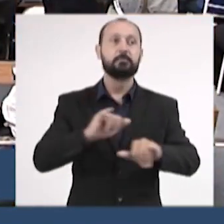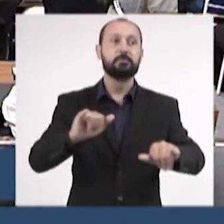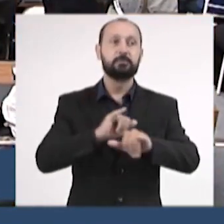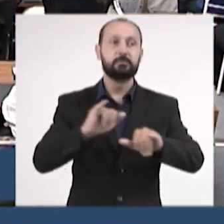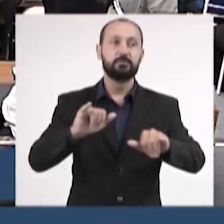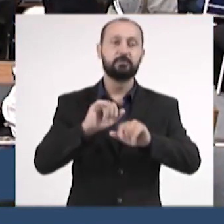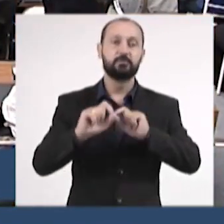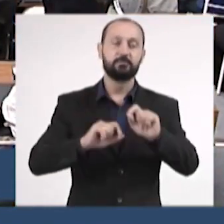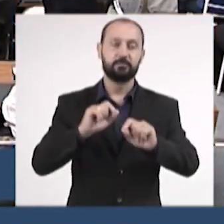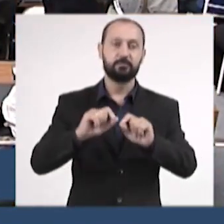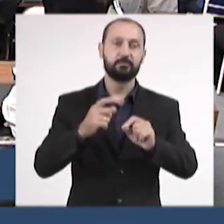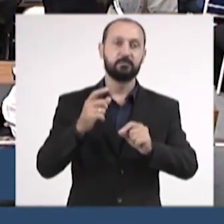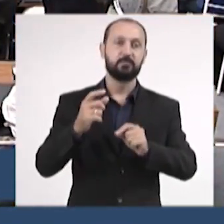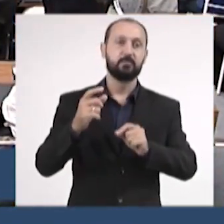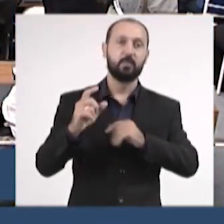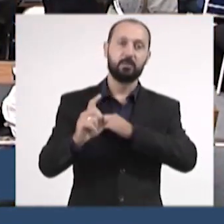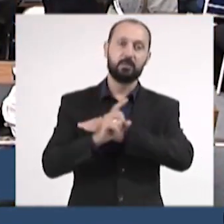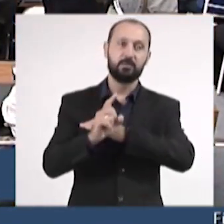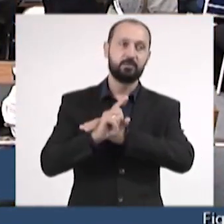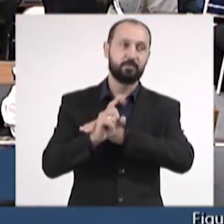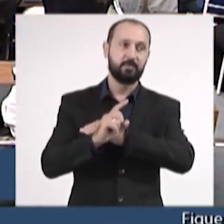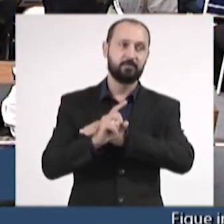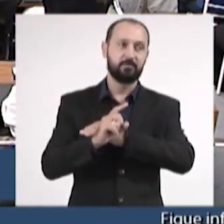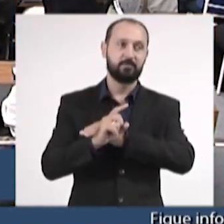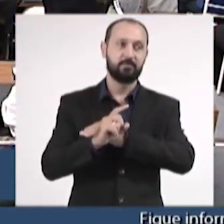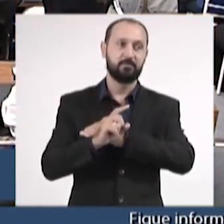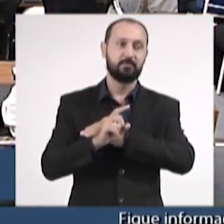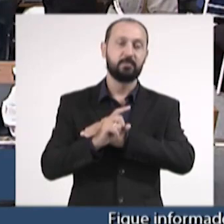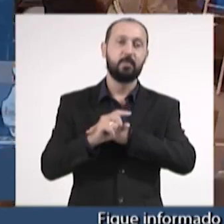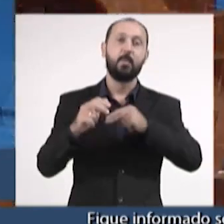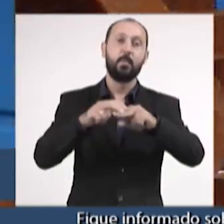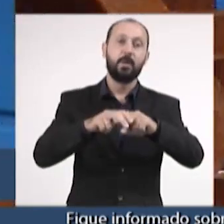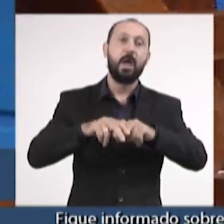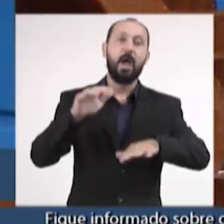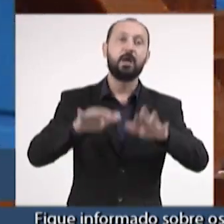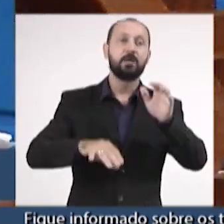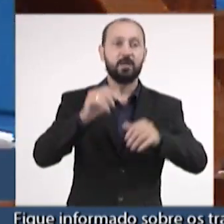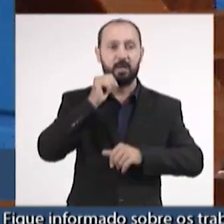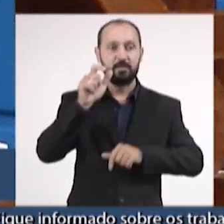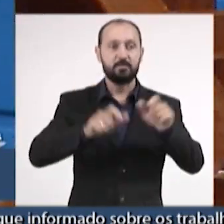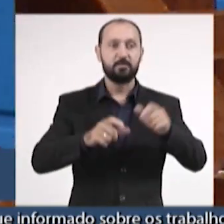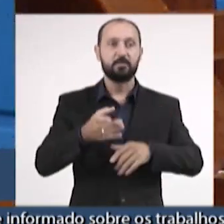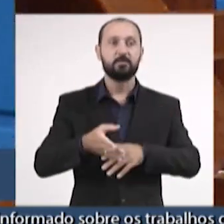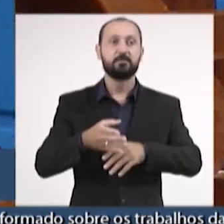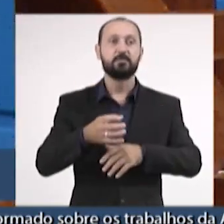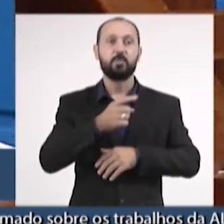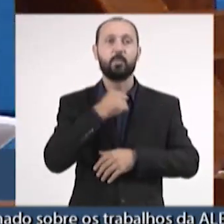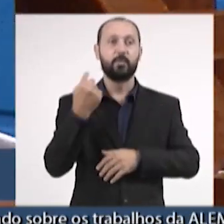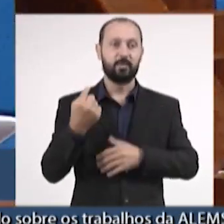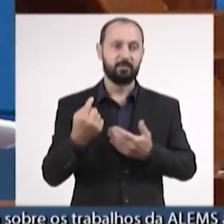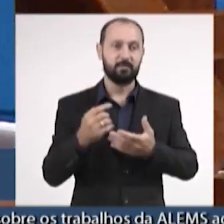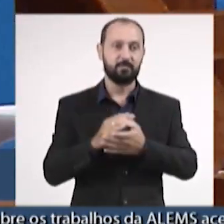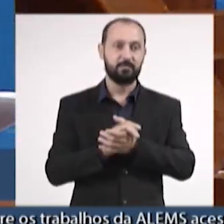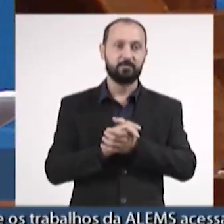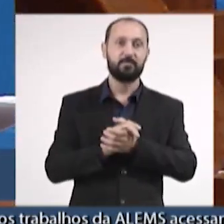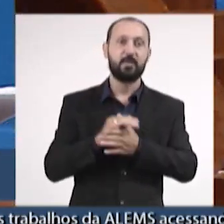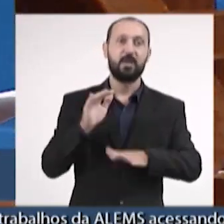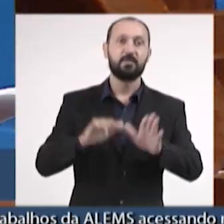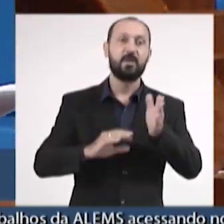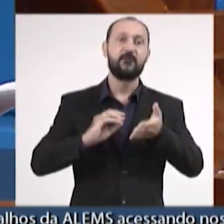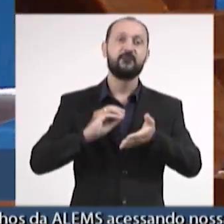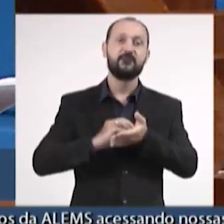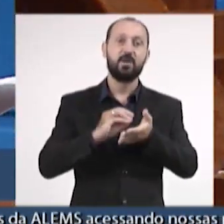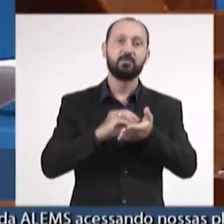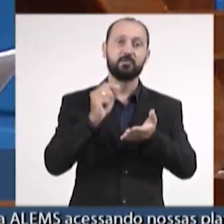de divulgação e propaganda dos serviços de atendimento. Talvez seja isso que as nossas mulheres estejam morrendo. Talvez seja isso, a falta